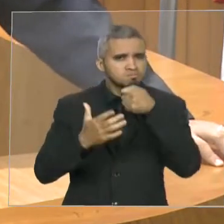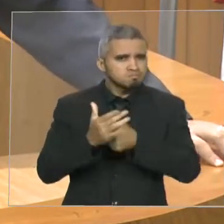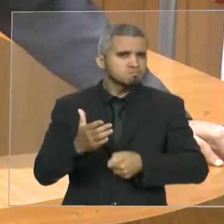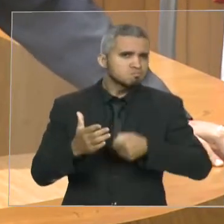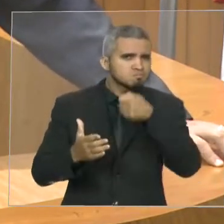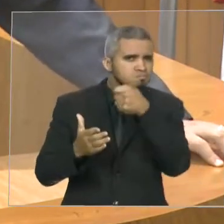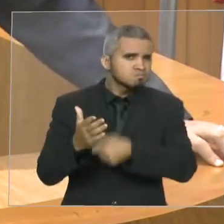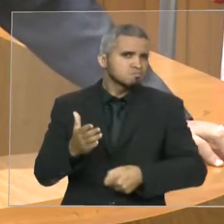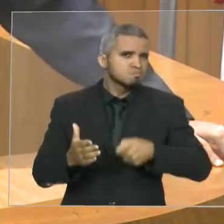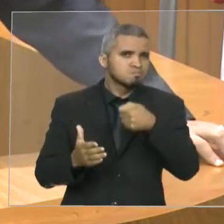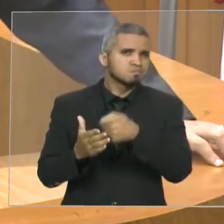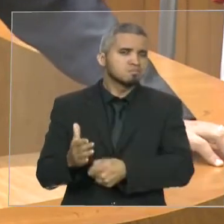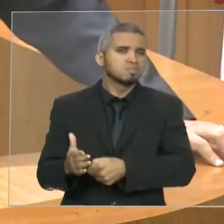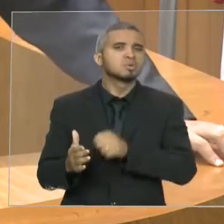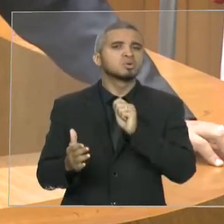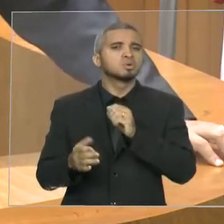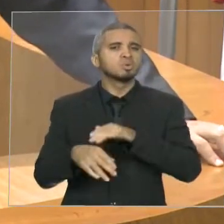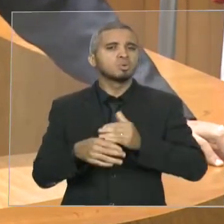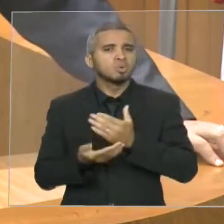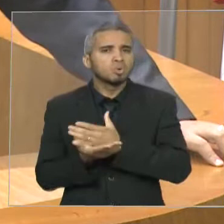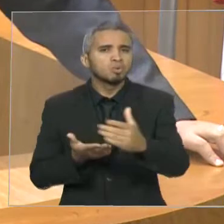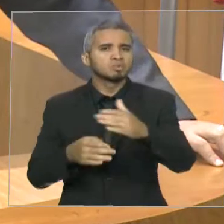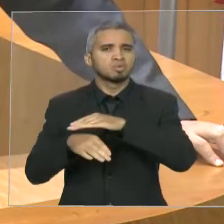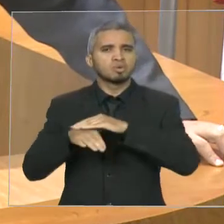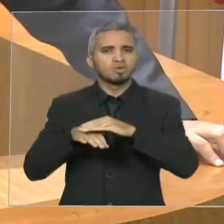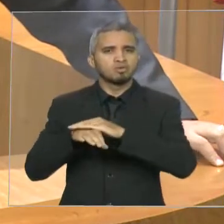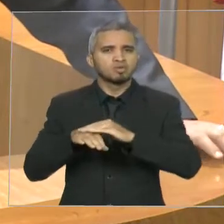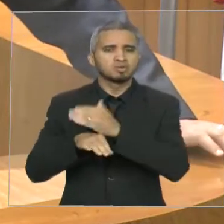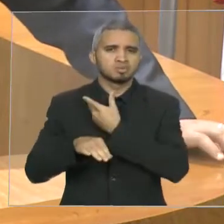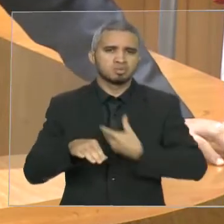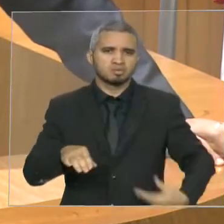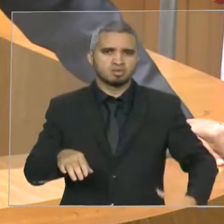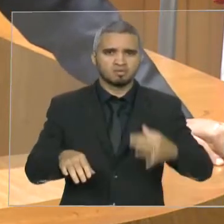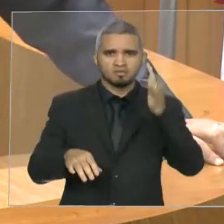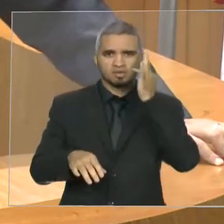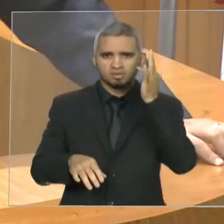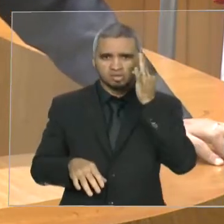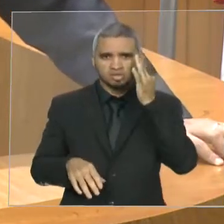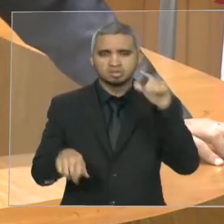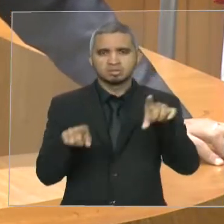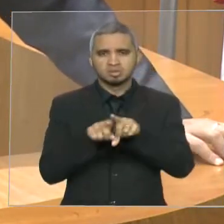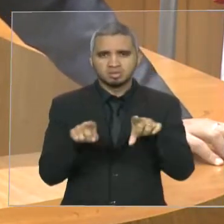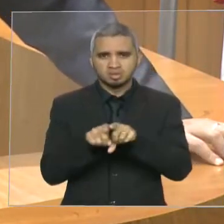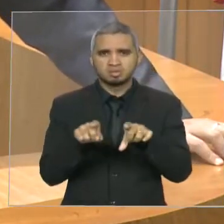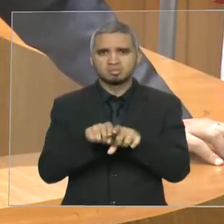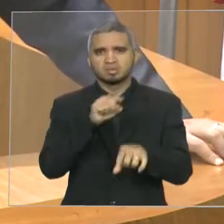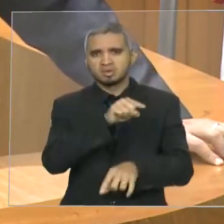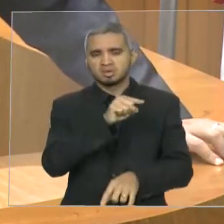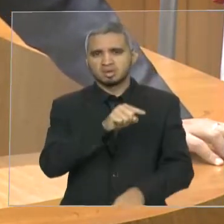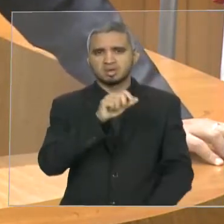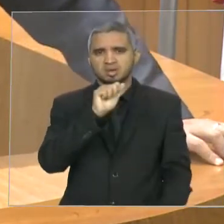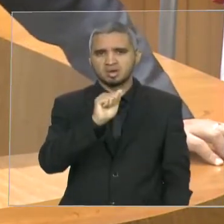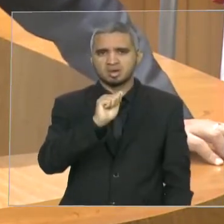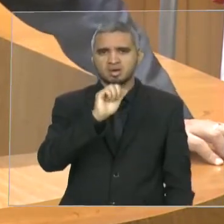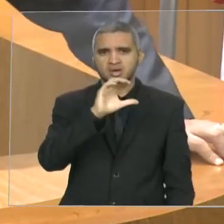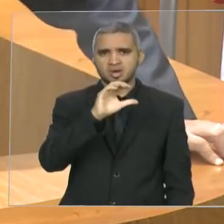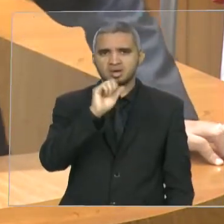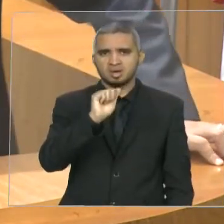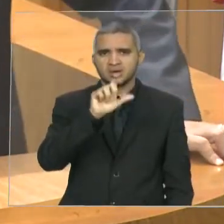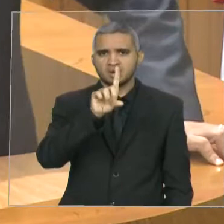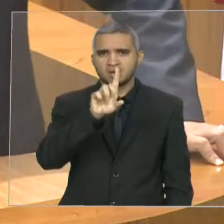Começamos esse diálogo com o governador Flávio Dino, com a Academia Imperatrizense de Letras, com